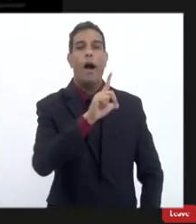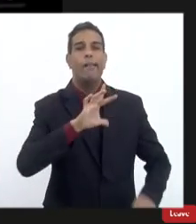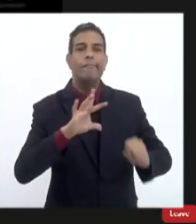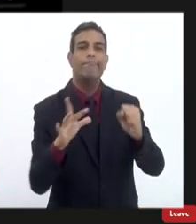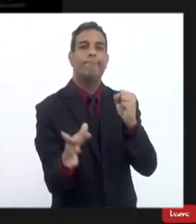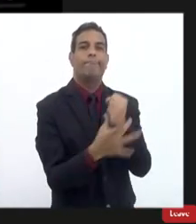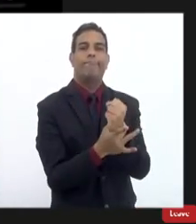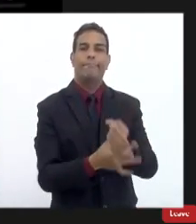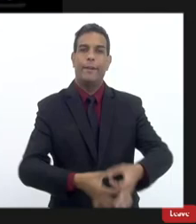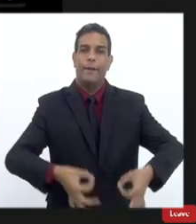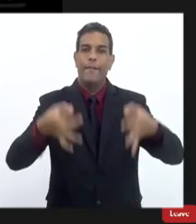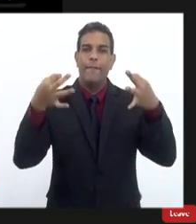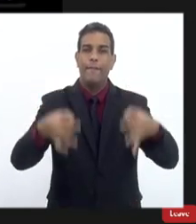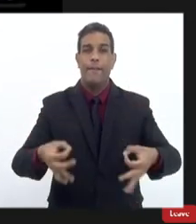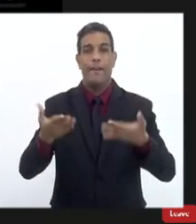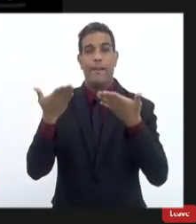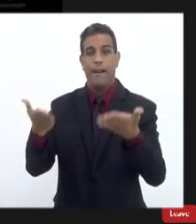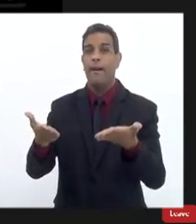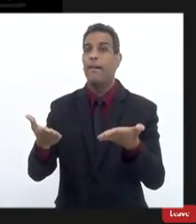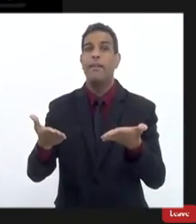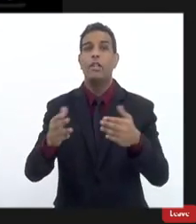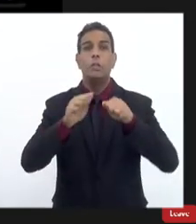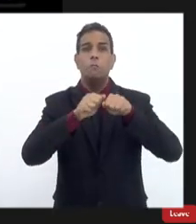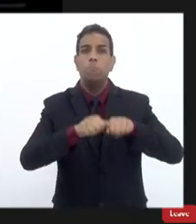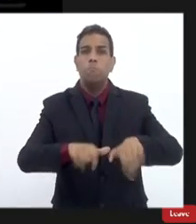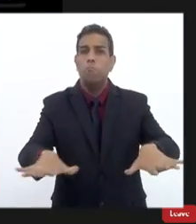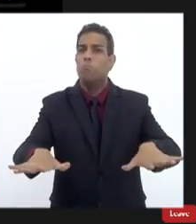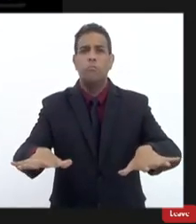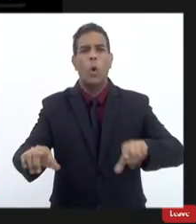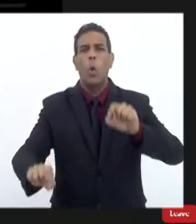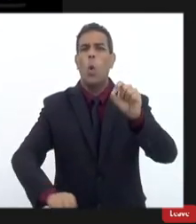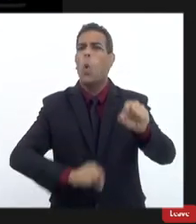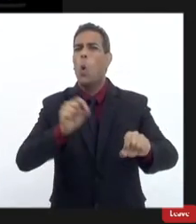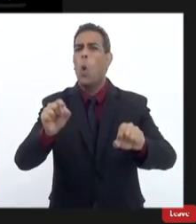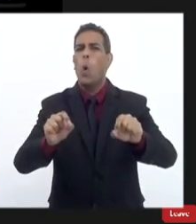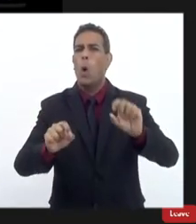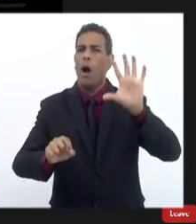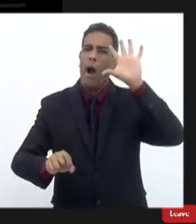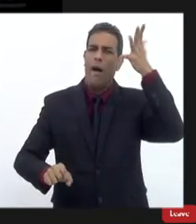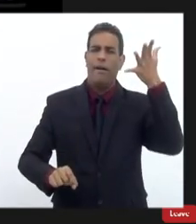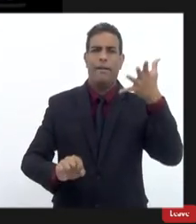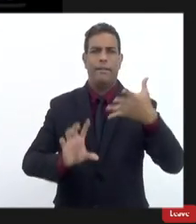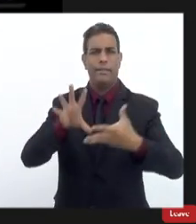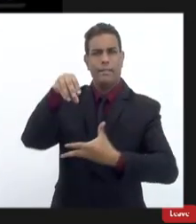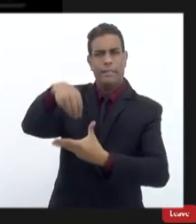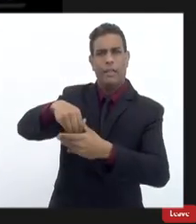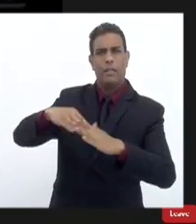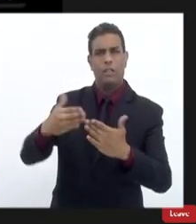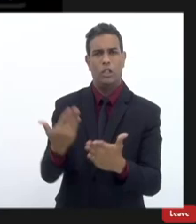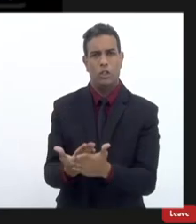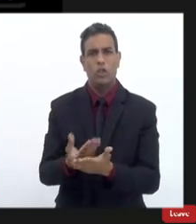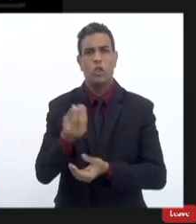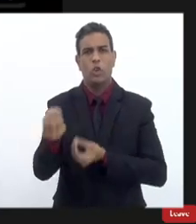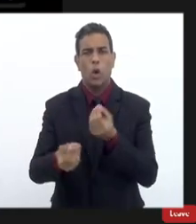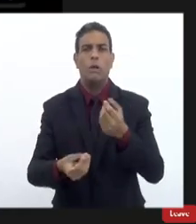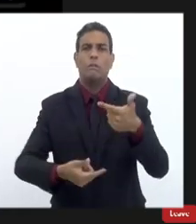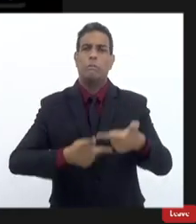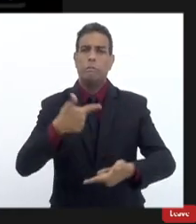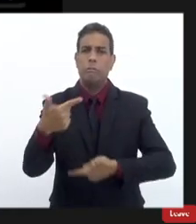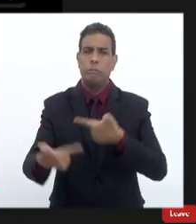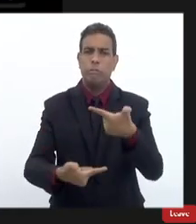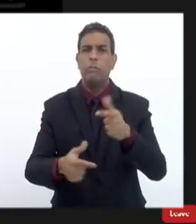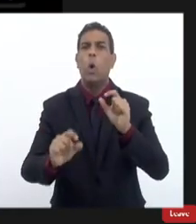garantir realmente que essa circulação do vírus não ocorra dentro das nossas unidades escolares. Então, é todo um trabalho